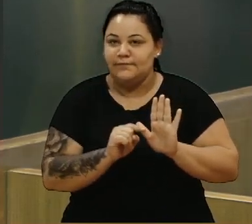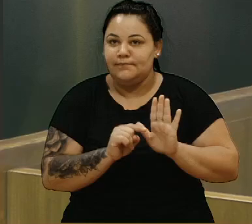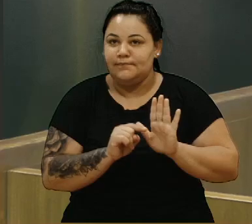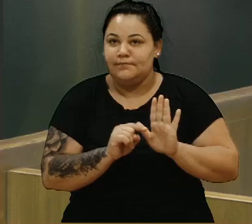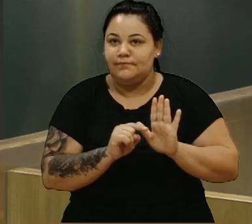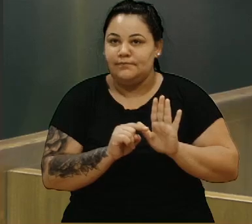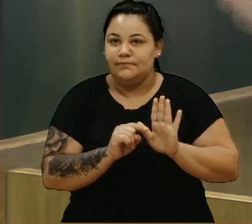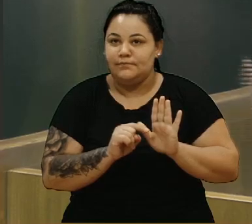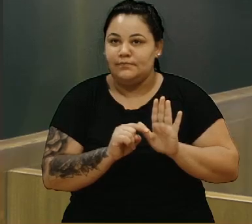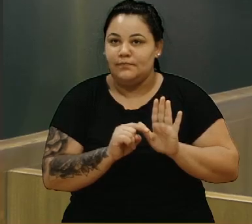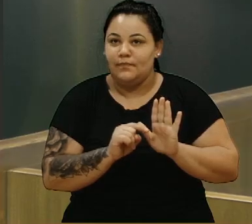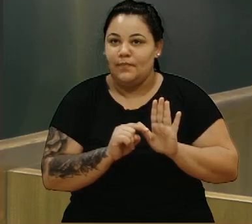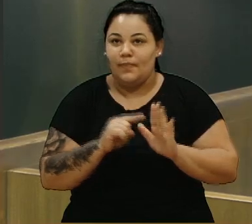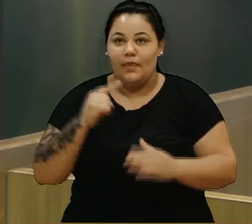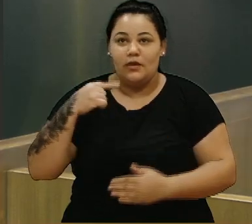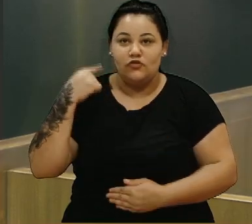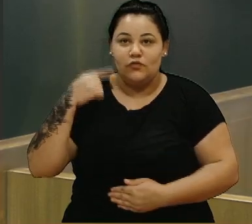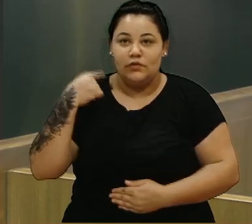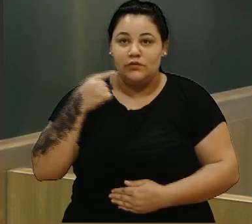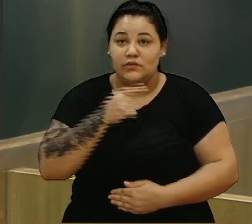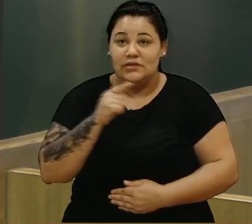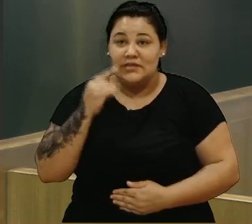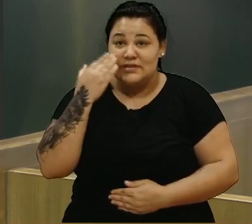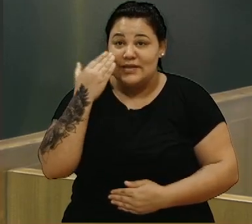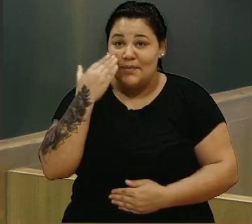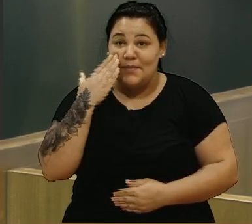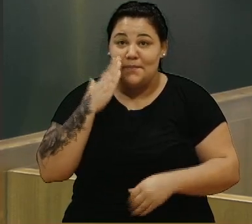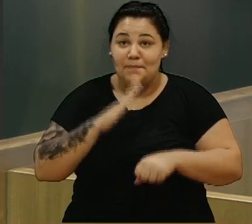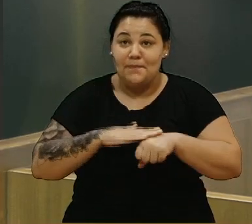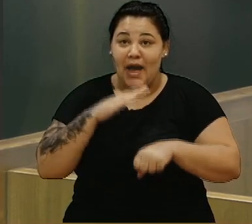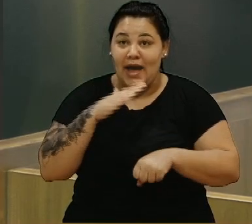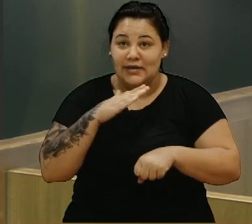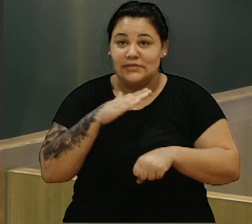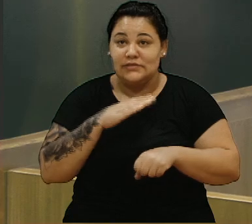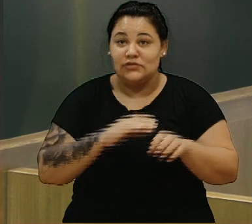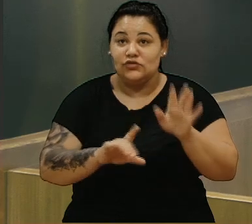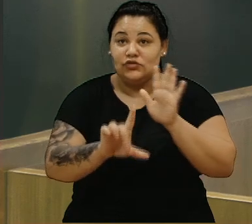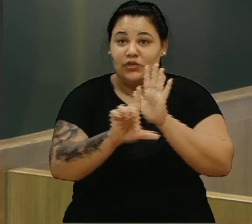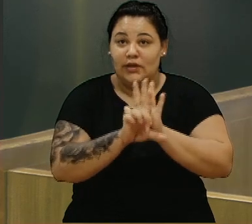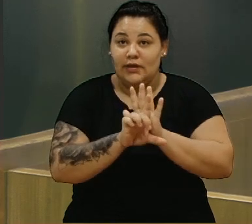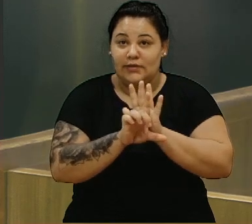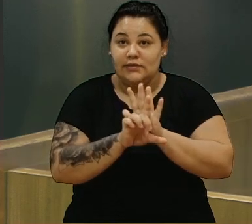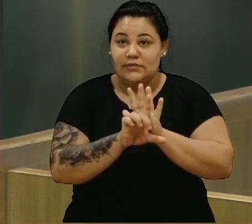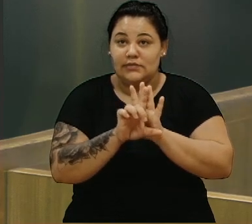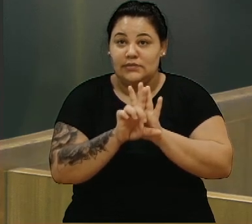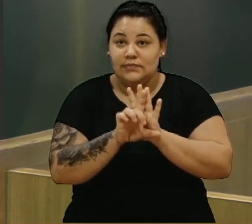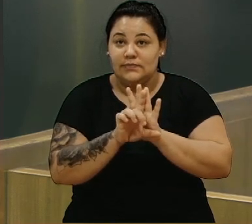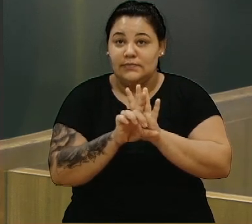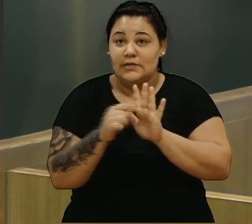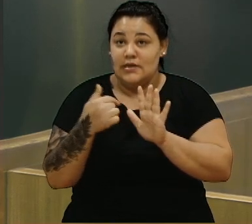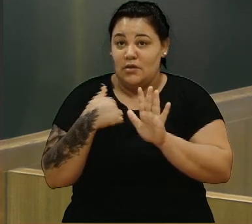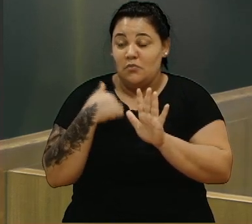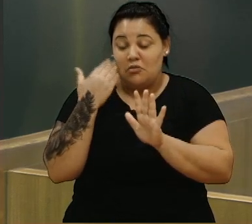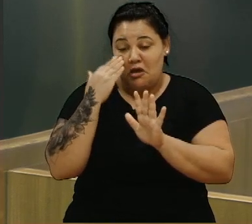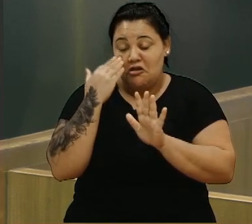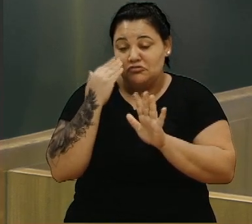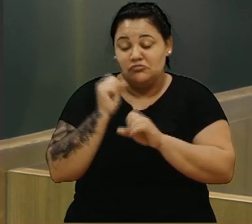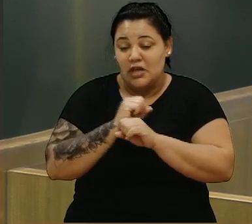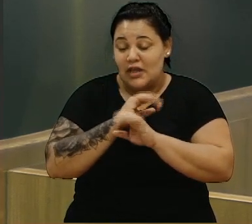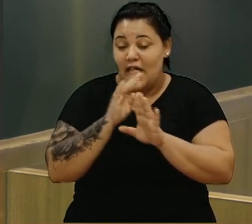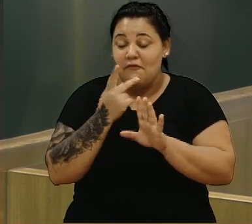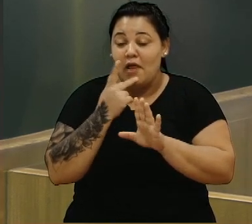aqui, advogado que sabe muito mais, domina muito mais de leis do que eu, diz o seguinte, que essa